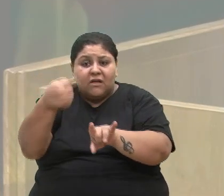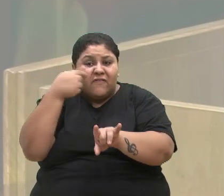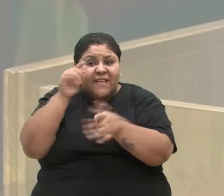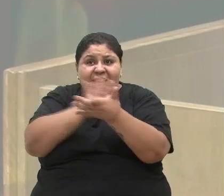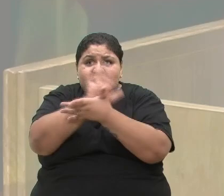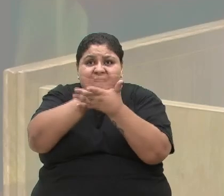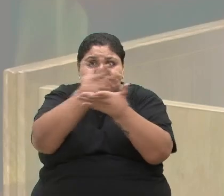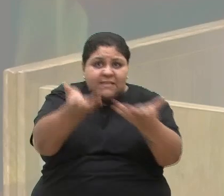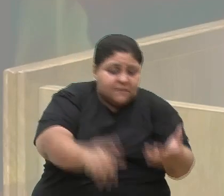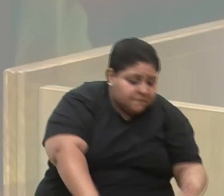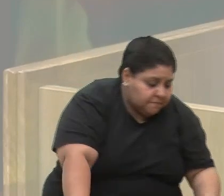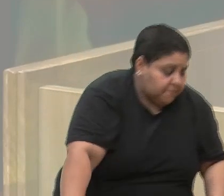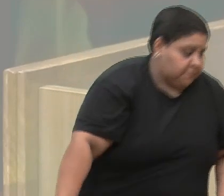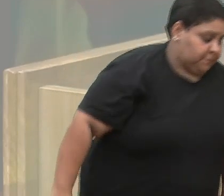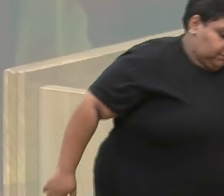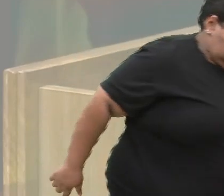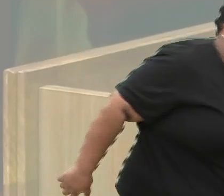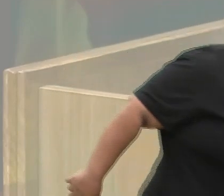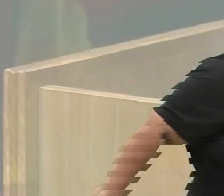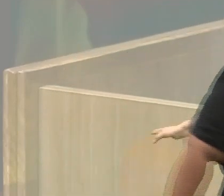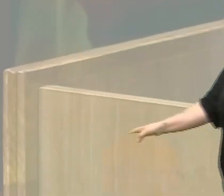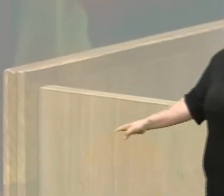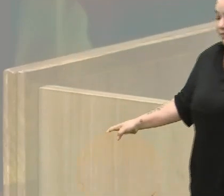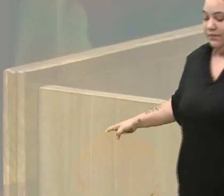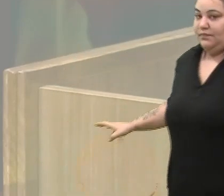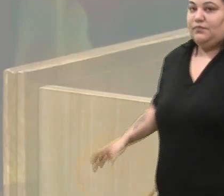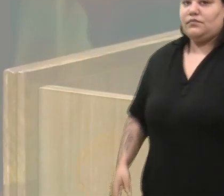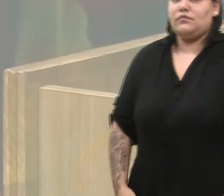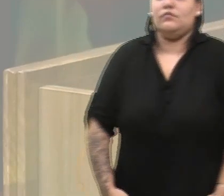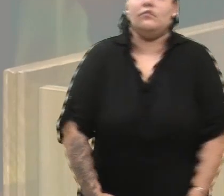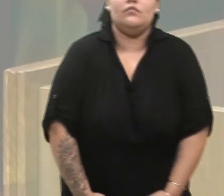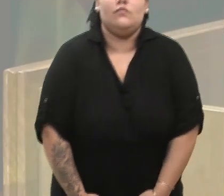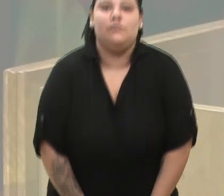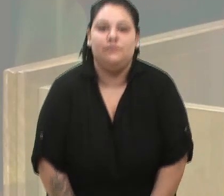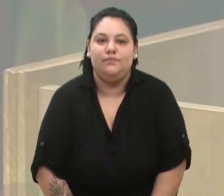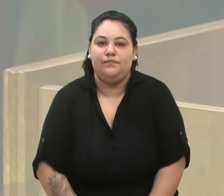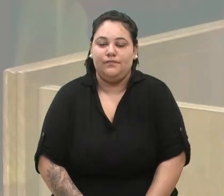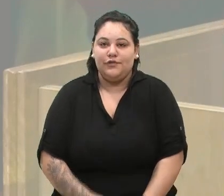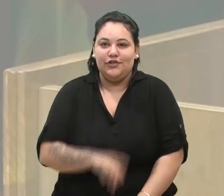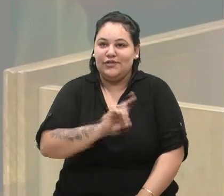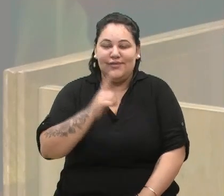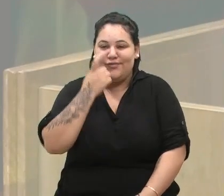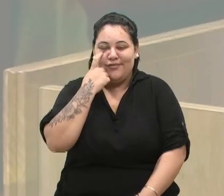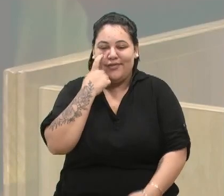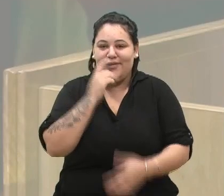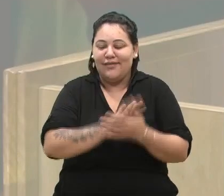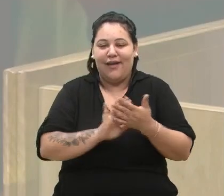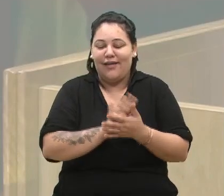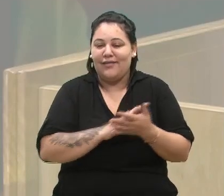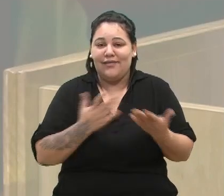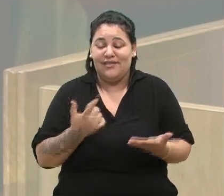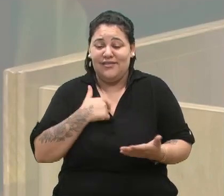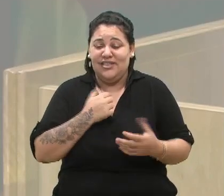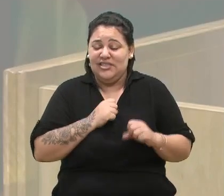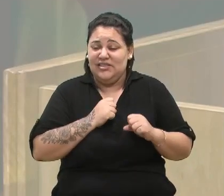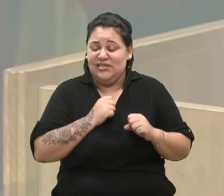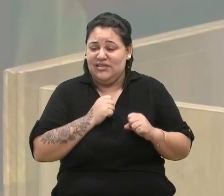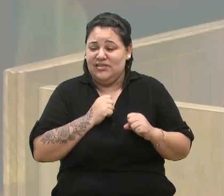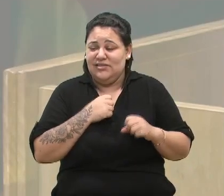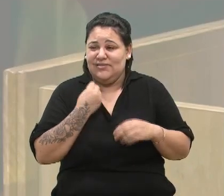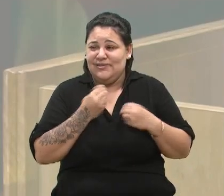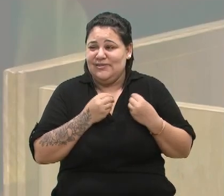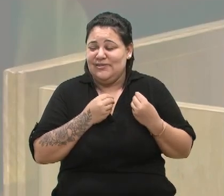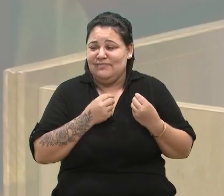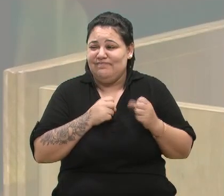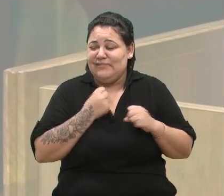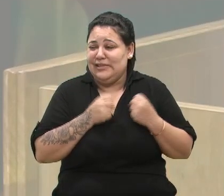nada. A gente não vê nada disso. Então eu fico muito angustiado, porque aquelas